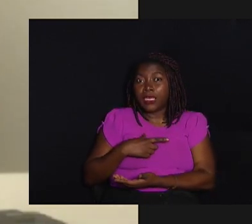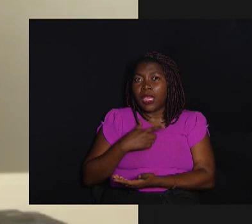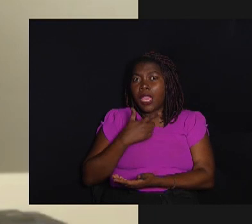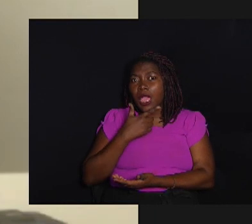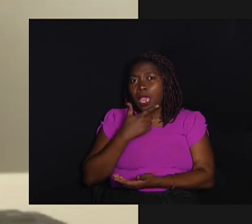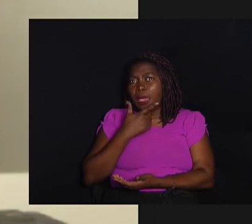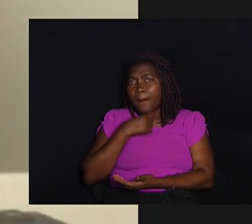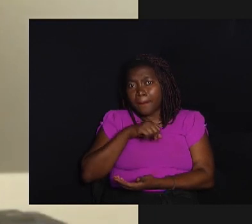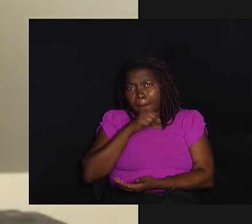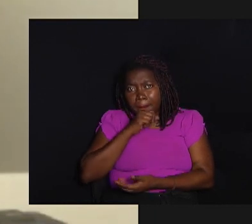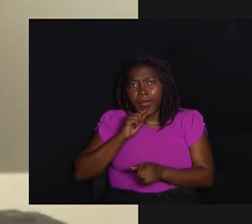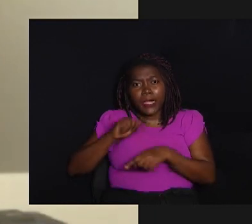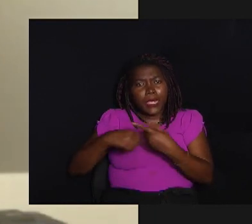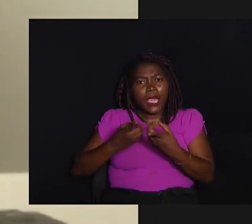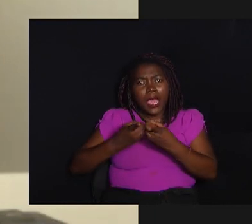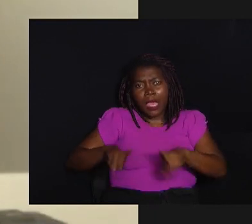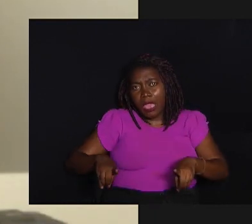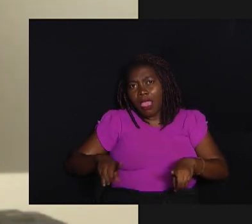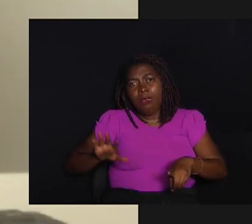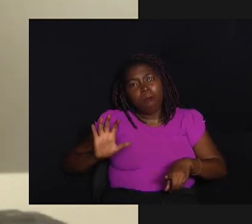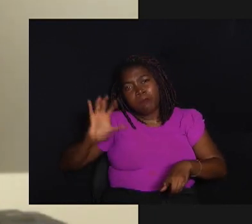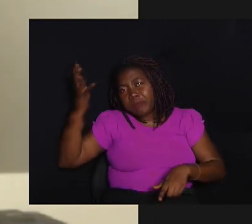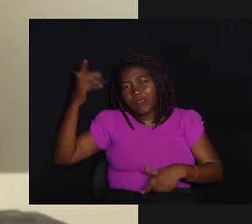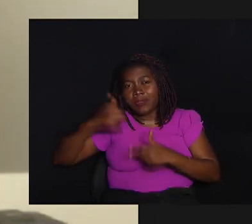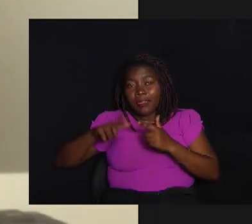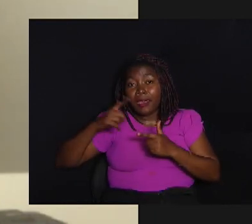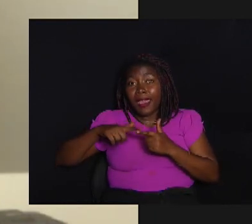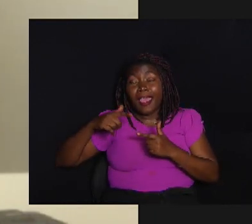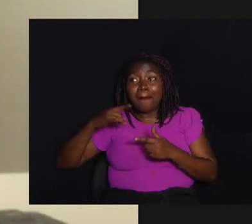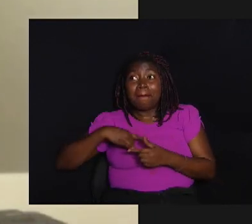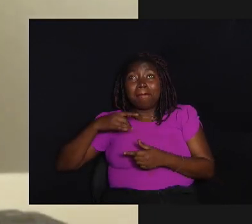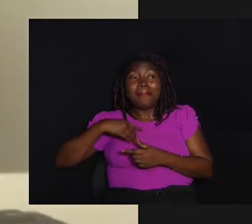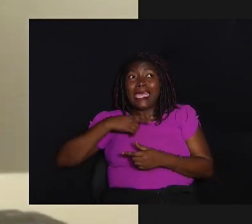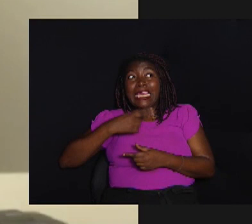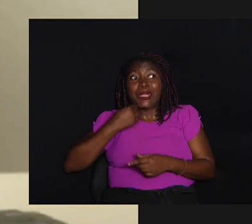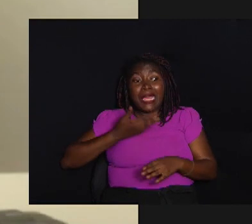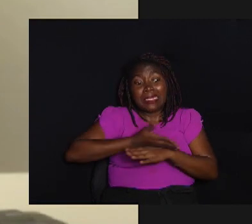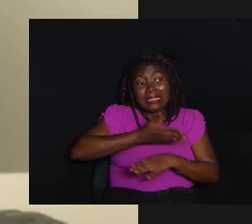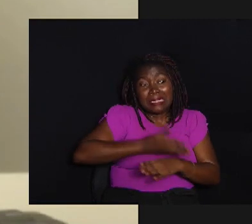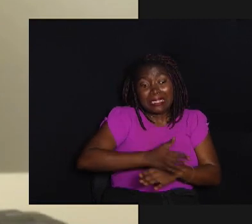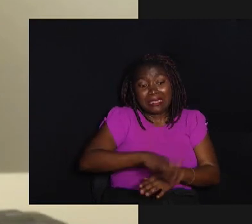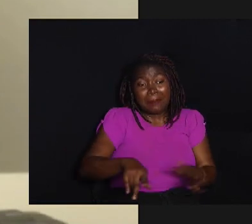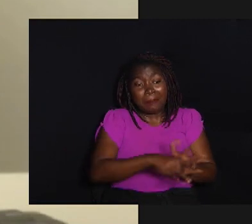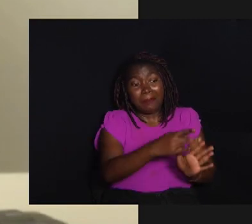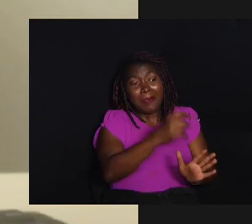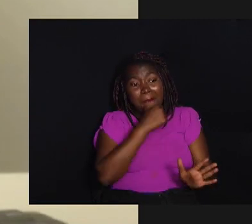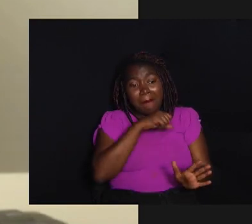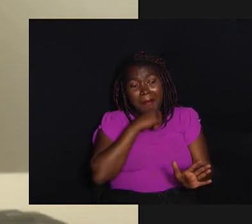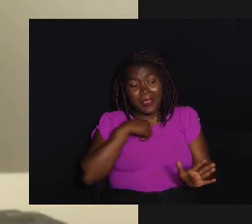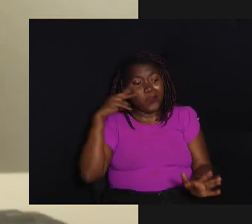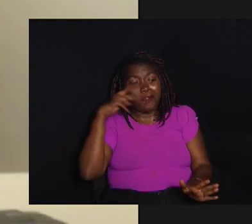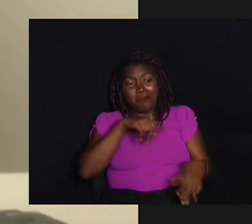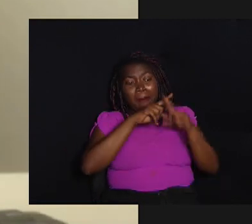um contratempo assim, relacionado às crianças e tem medo de não conseguir ter acesso, porque é da mãe, pronto, acabou, eu não vou mais ver, né?